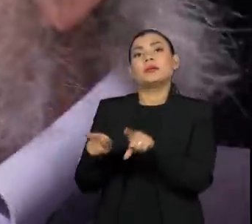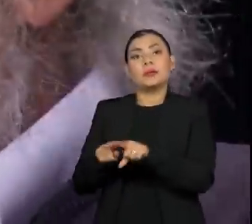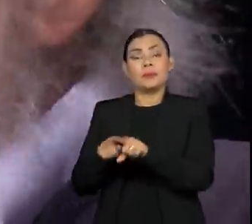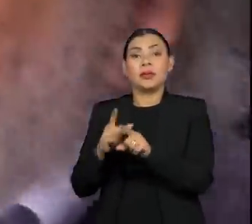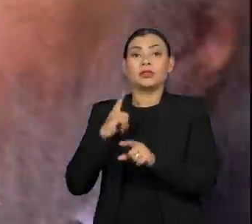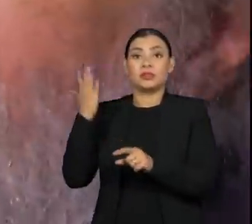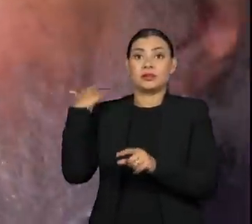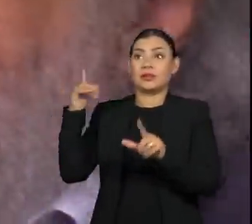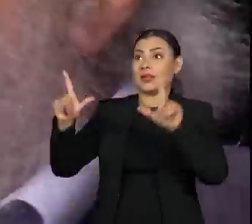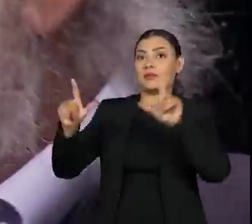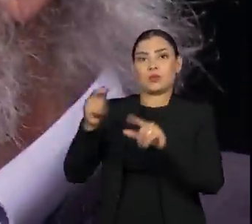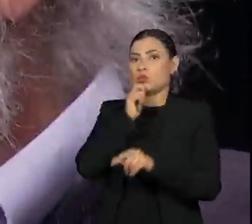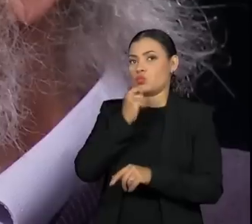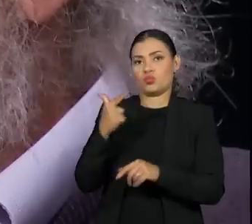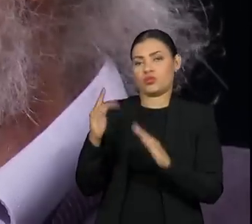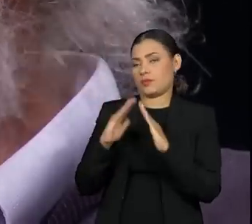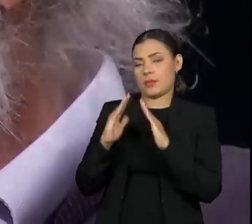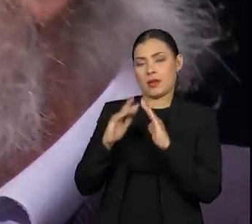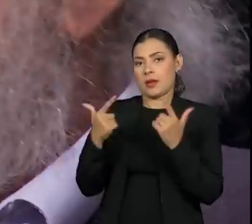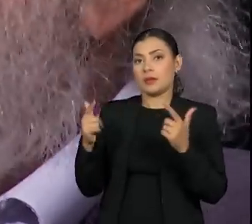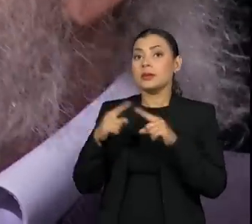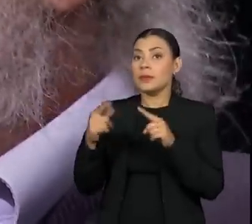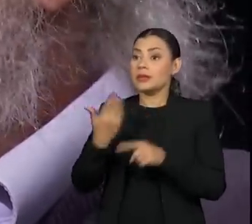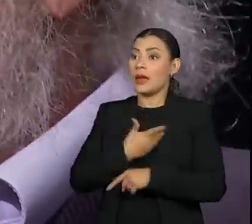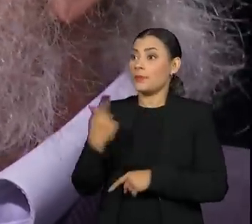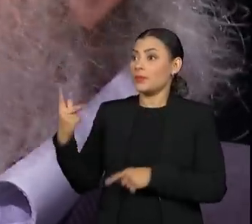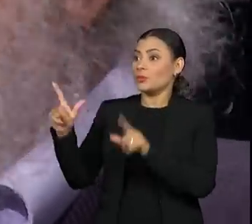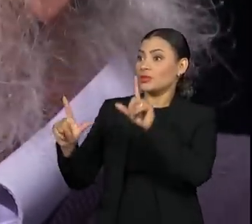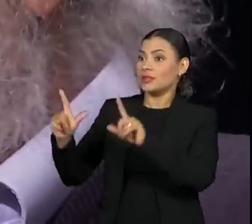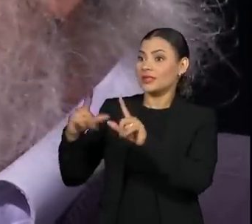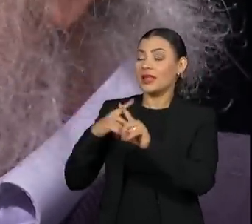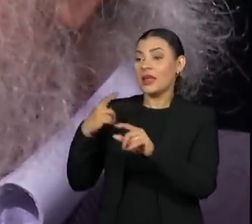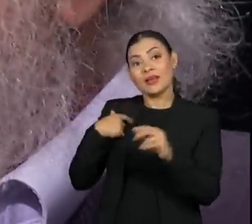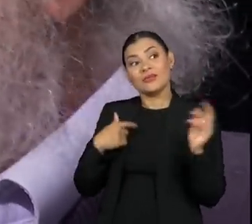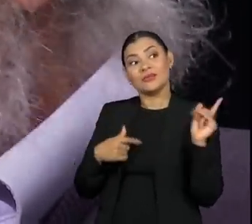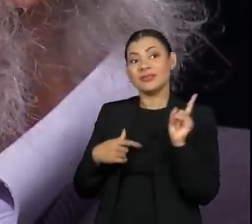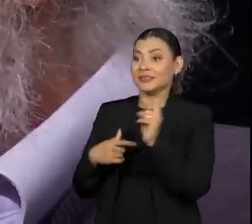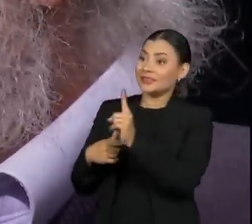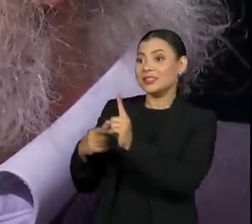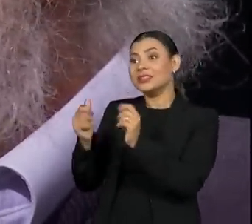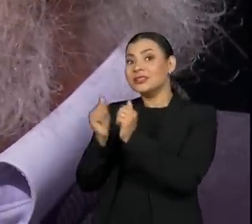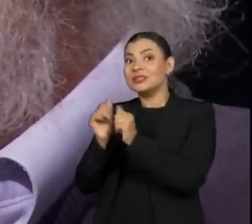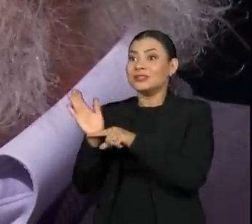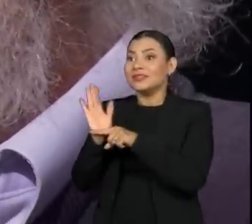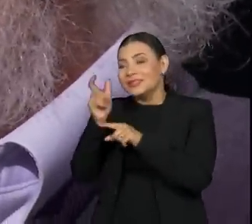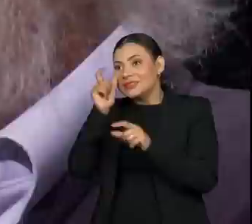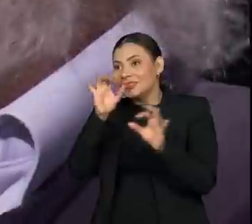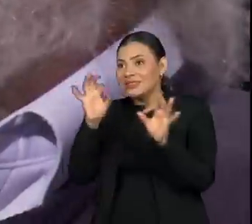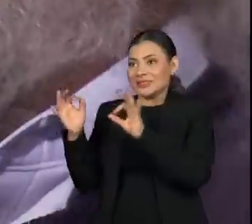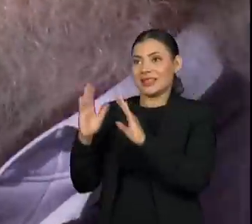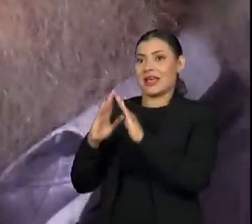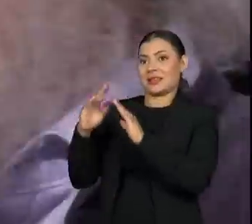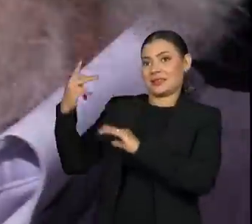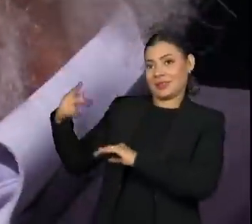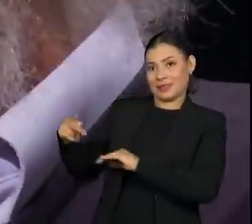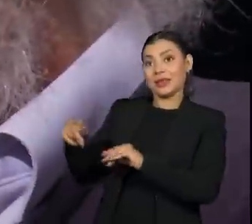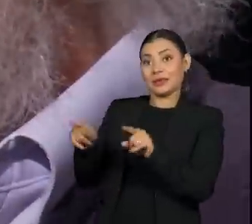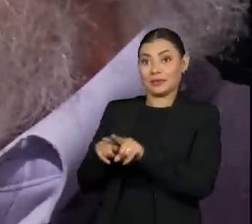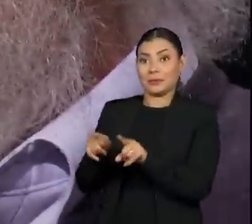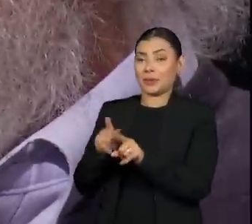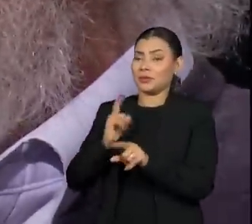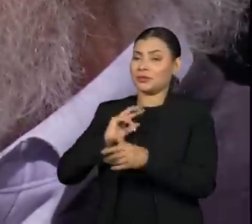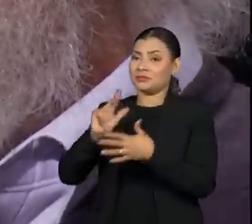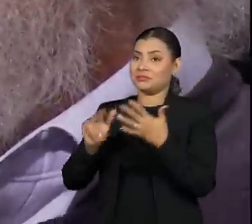época apareceu televisão eu não tinha Evidente em casa a televisão mais um amigo tinha entre assistir algum daqueles filminhos da época vigilante rodoviário